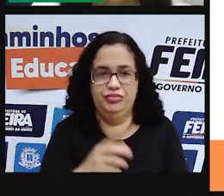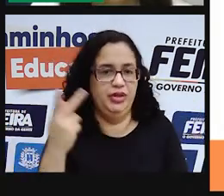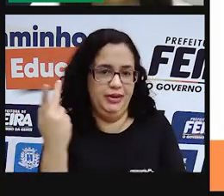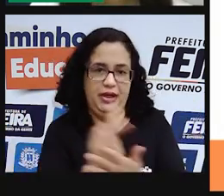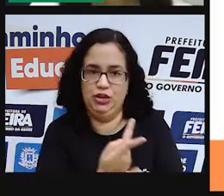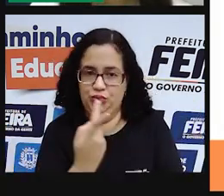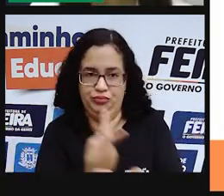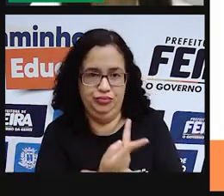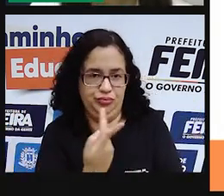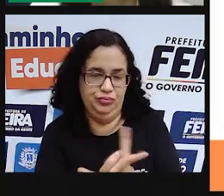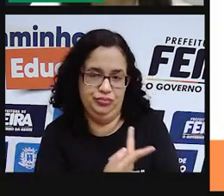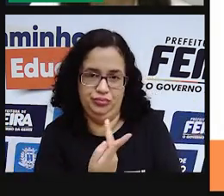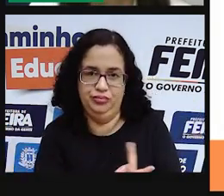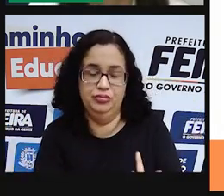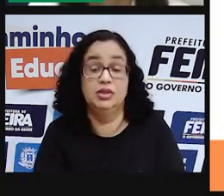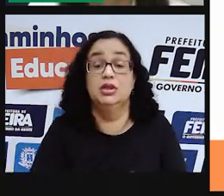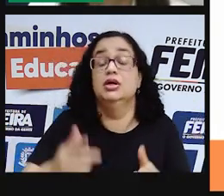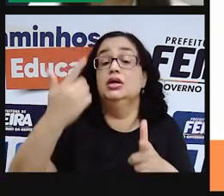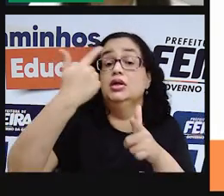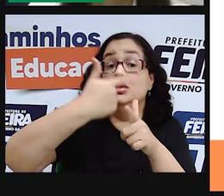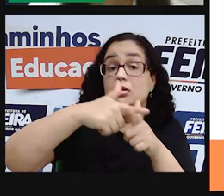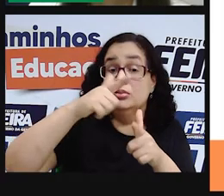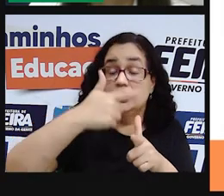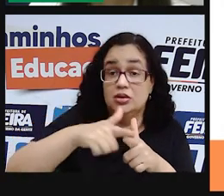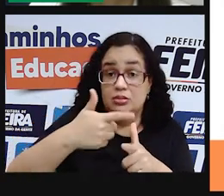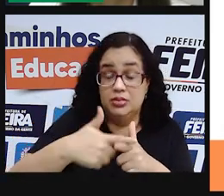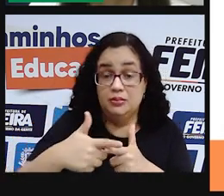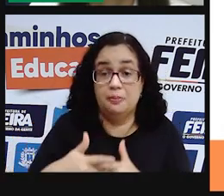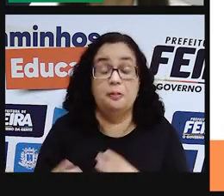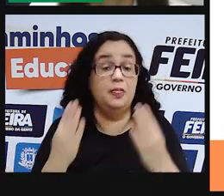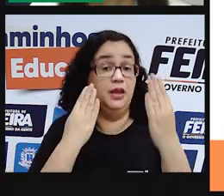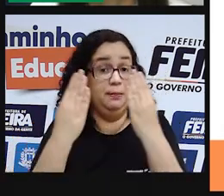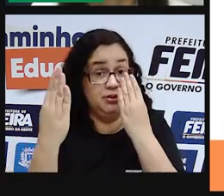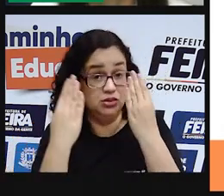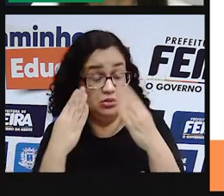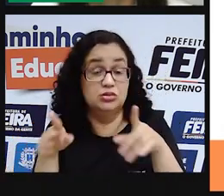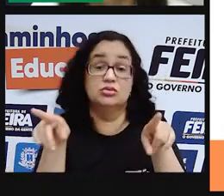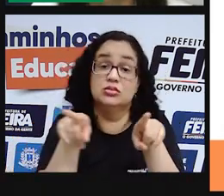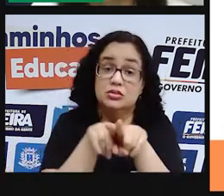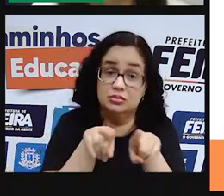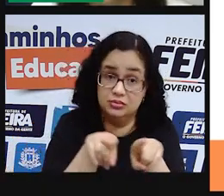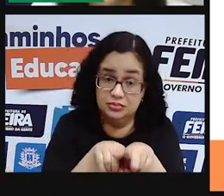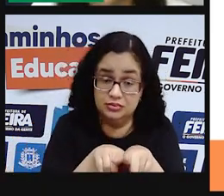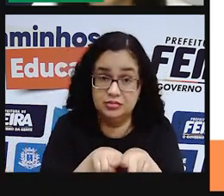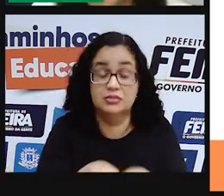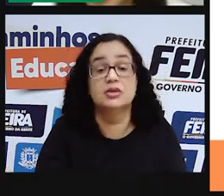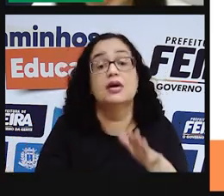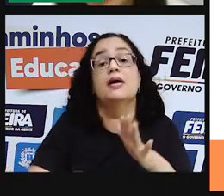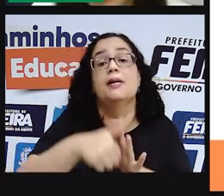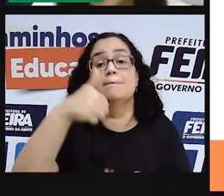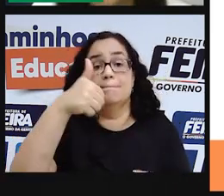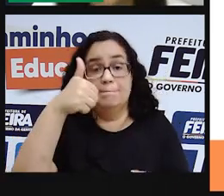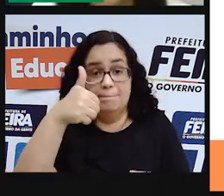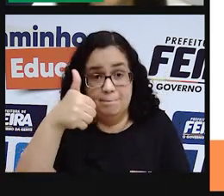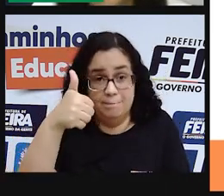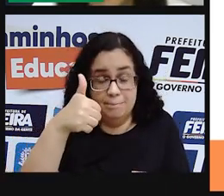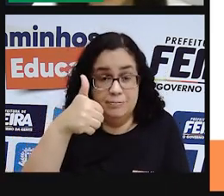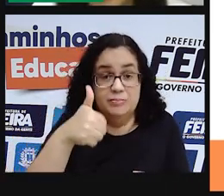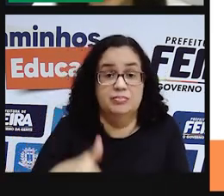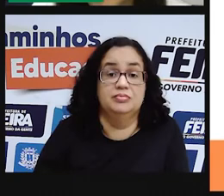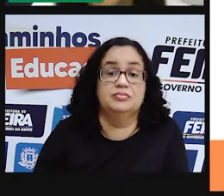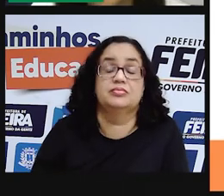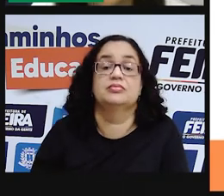é? E são problemas tanto físicos quanto psicológicos. A gente viu lá na primeira listinha, lá no